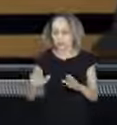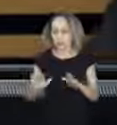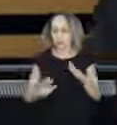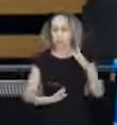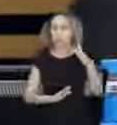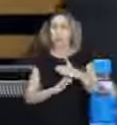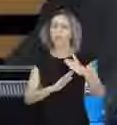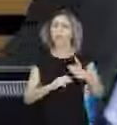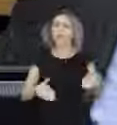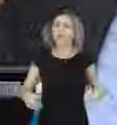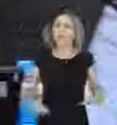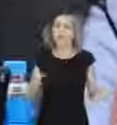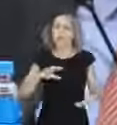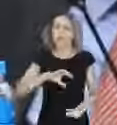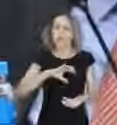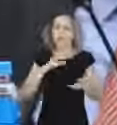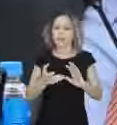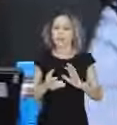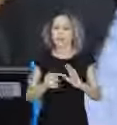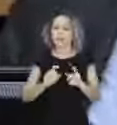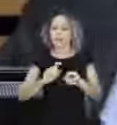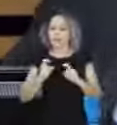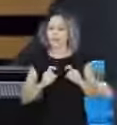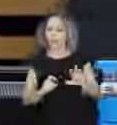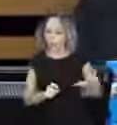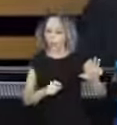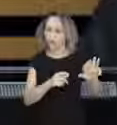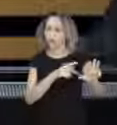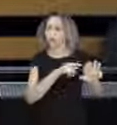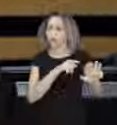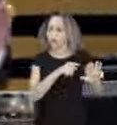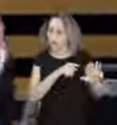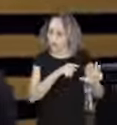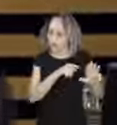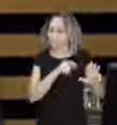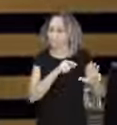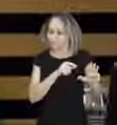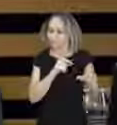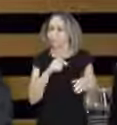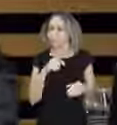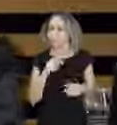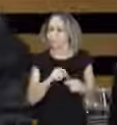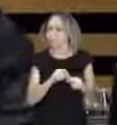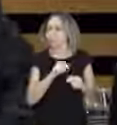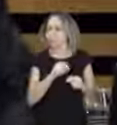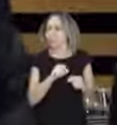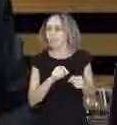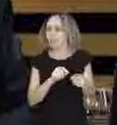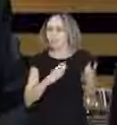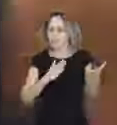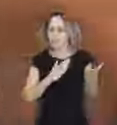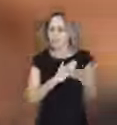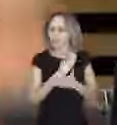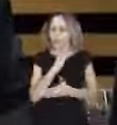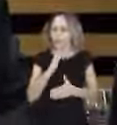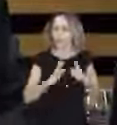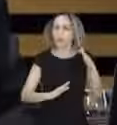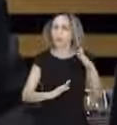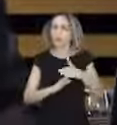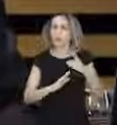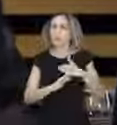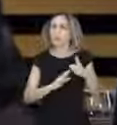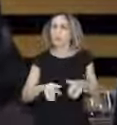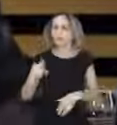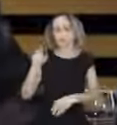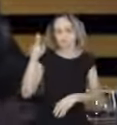Foi o presidente Lula que fez, aprovado, e eu imediatamente estabeleci o teto em São Paulo. As distorções do setor público